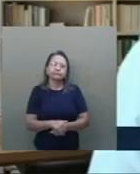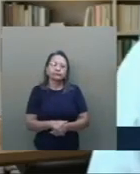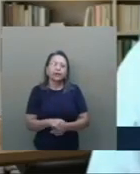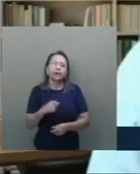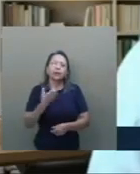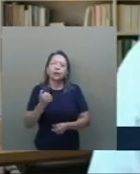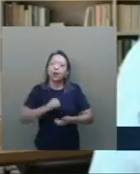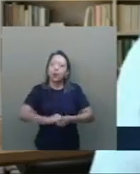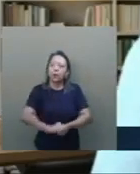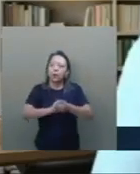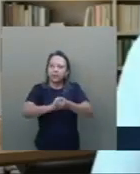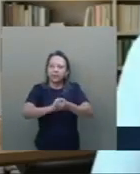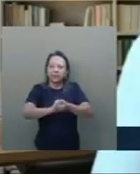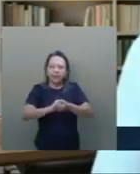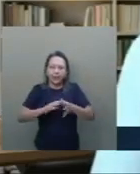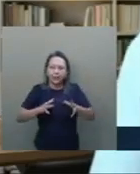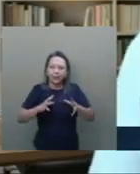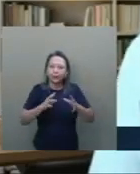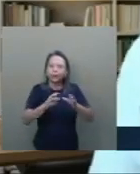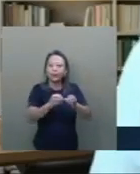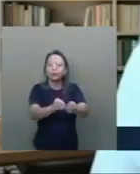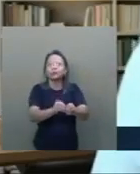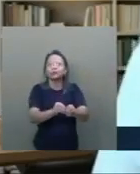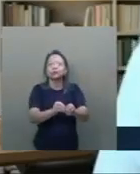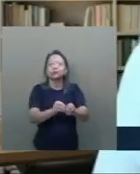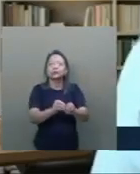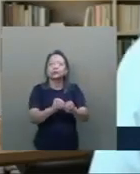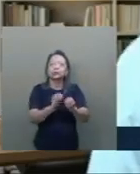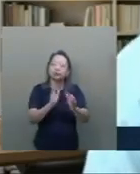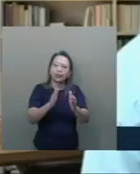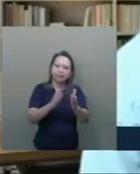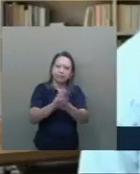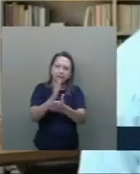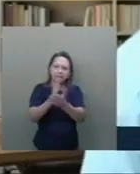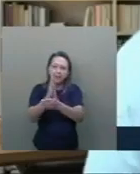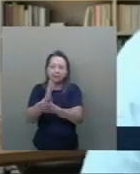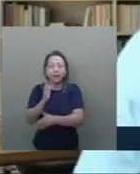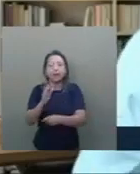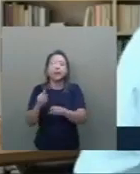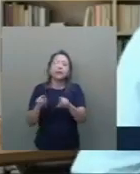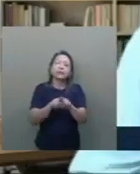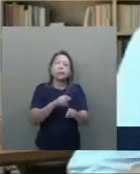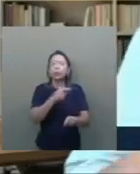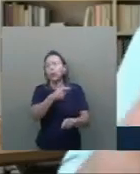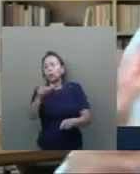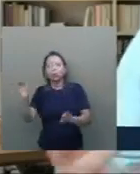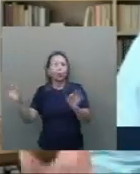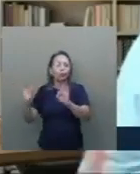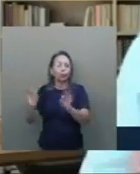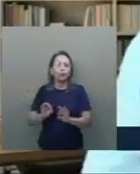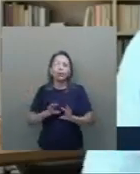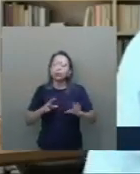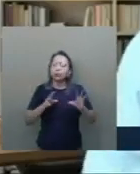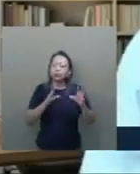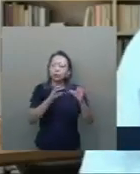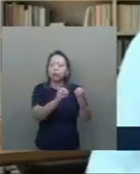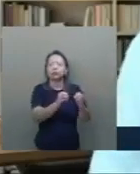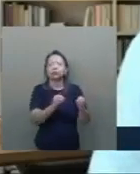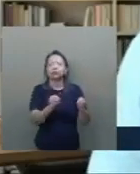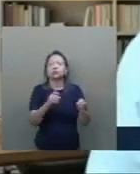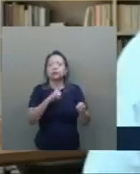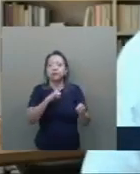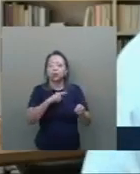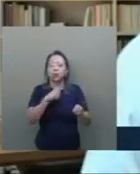cumprimentar a todos os candidatos, eleitos ou não eleitos. Todos deram a sua